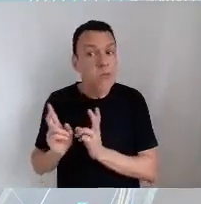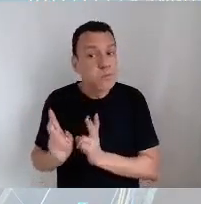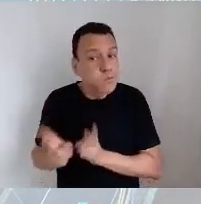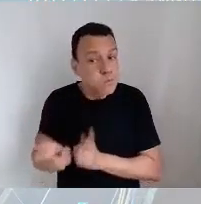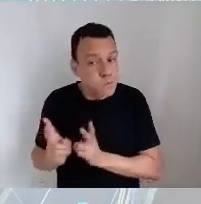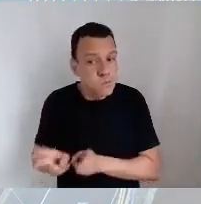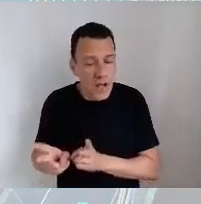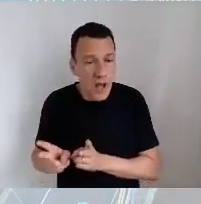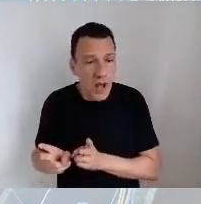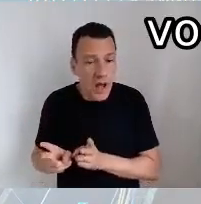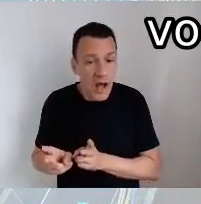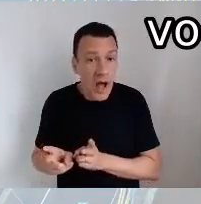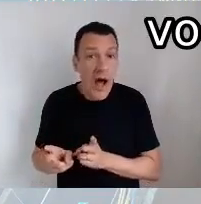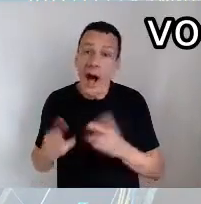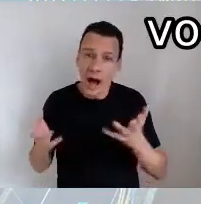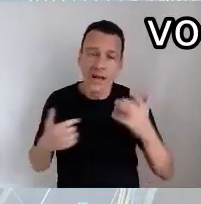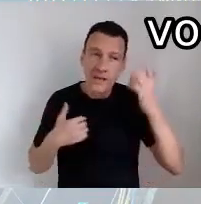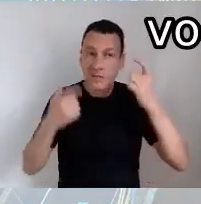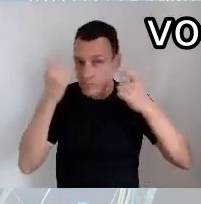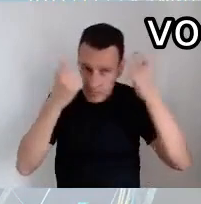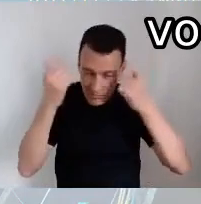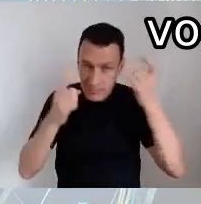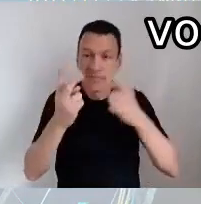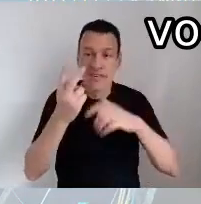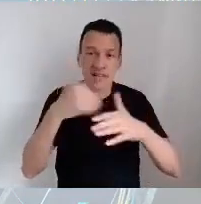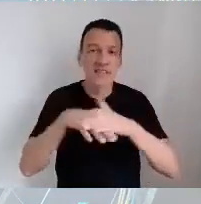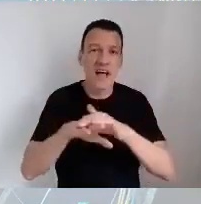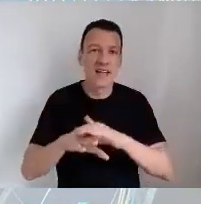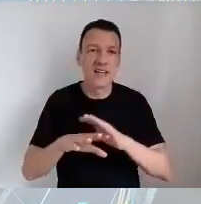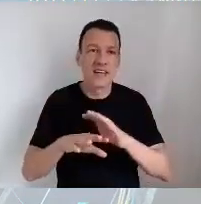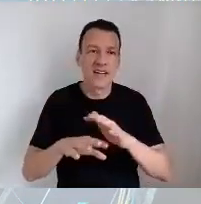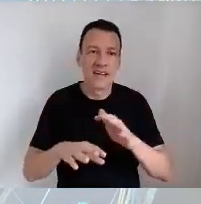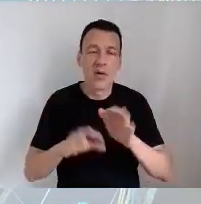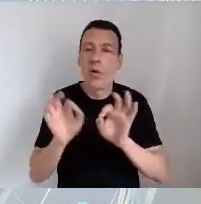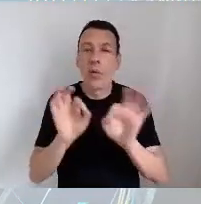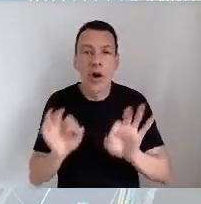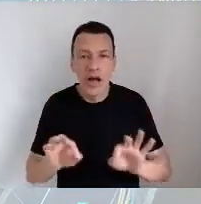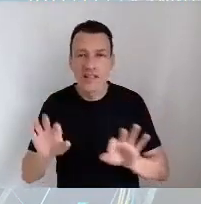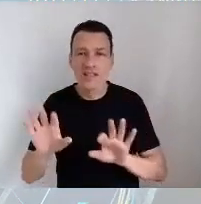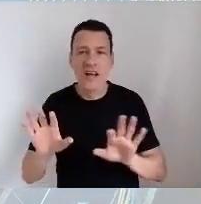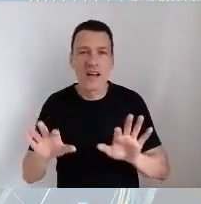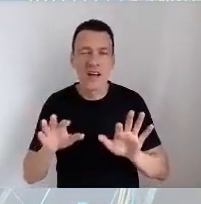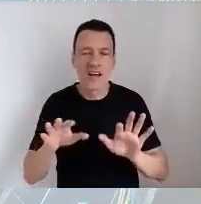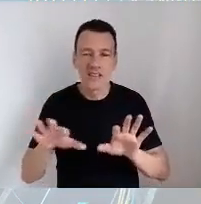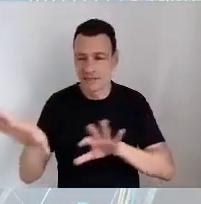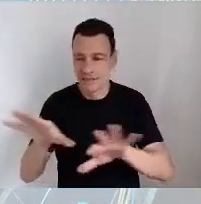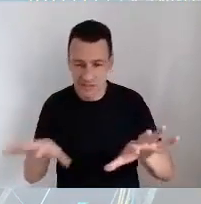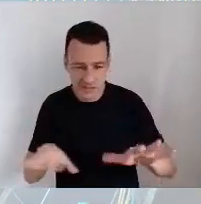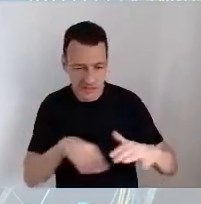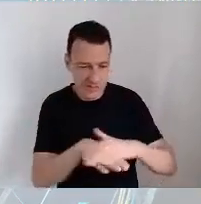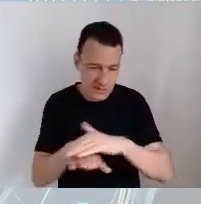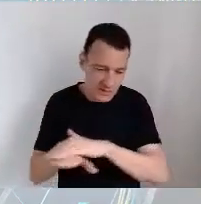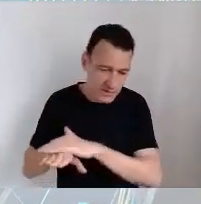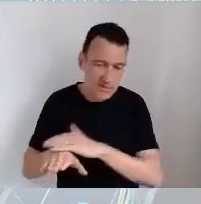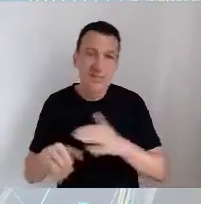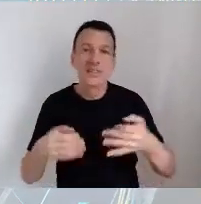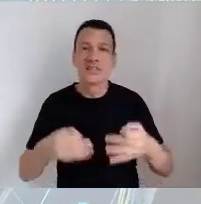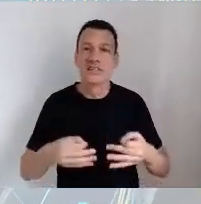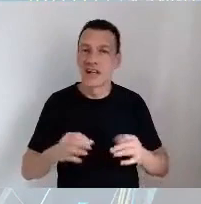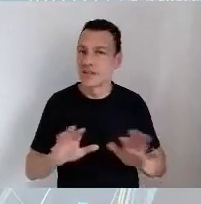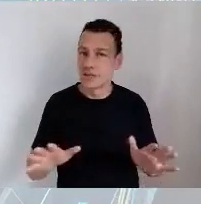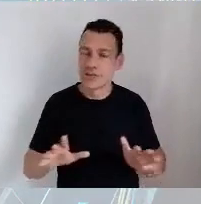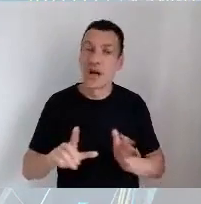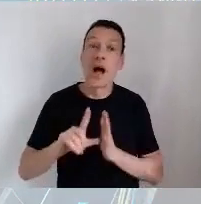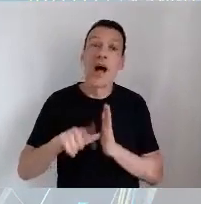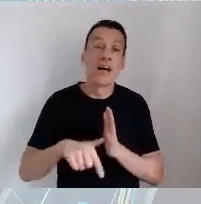manter o teu código você começou a se preocupar em Como organizar o teu design certo o problema todo é que quando você